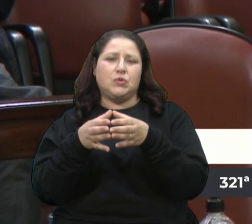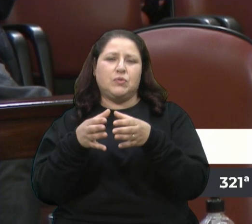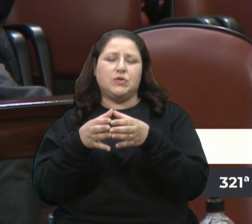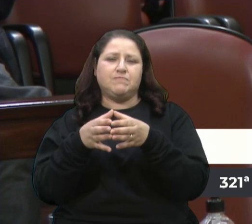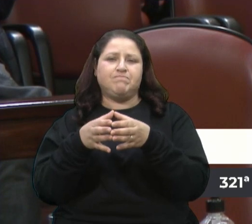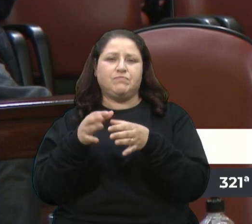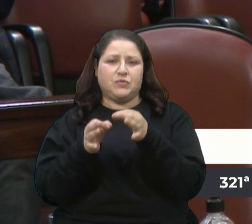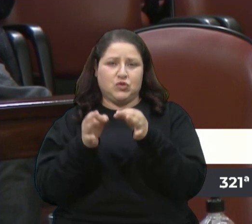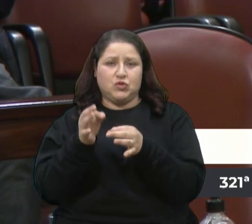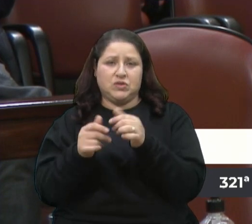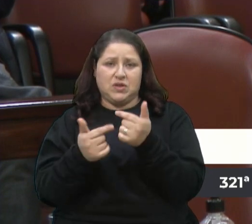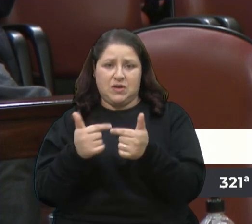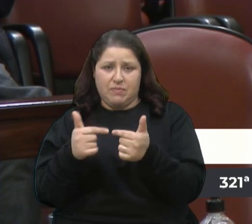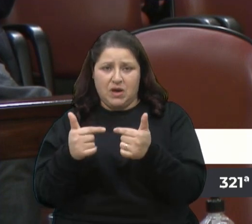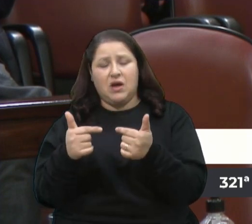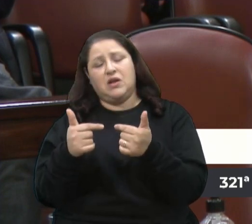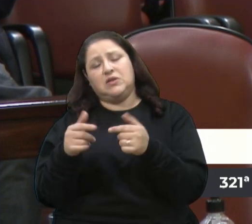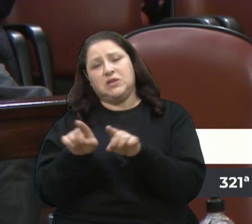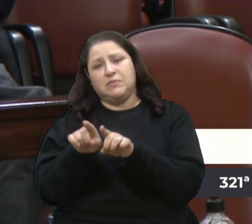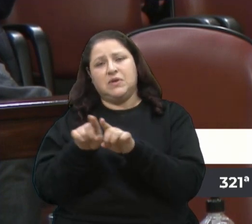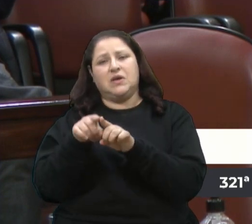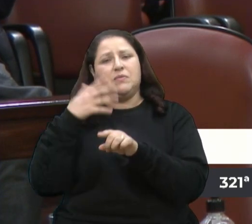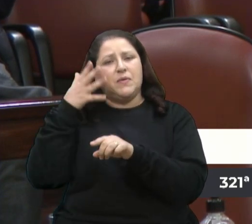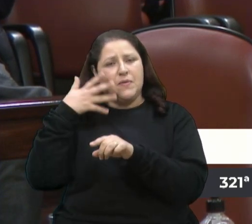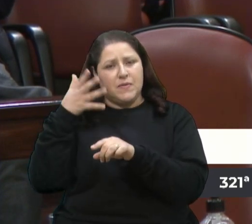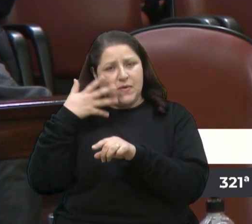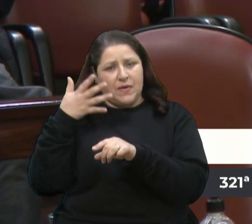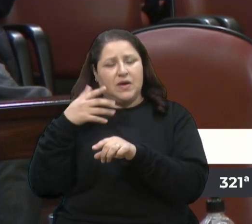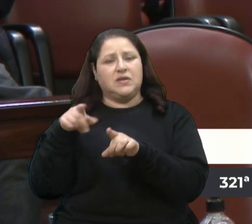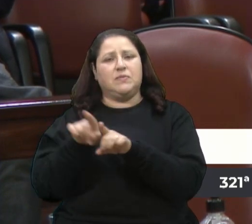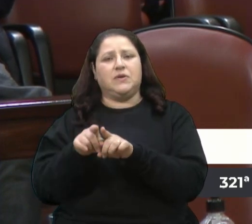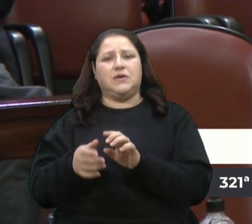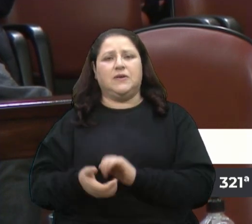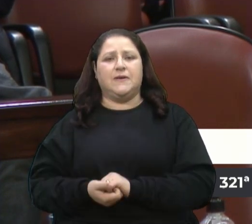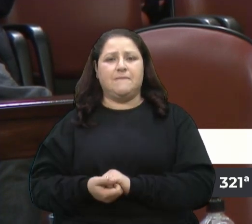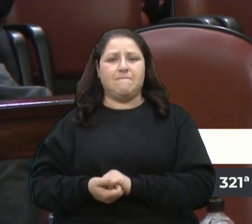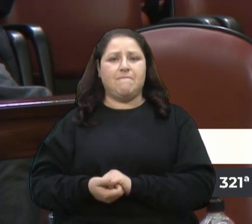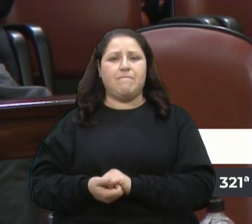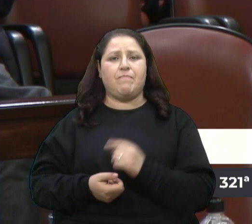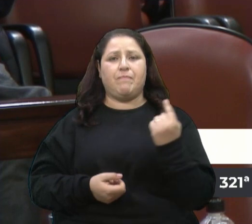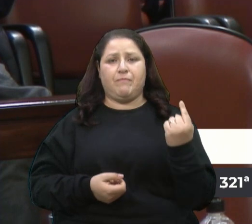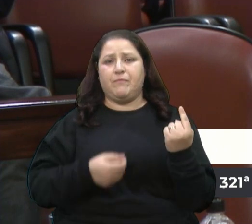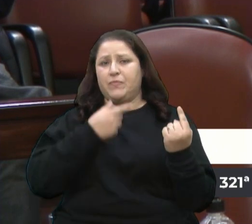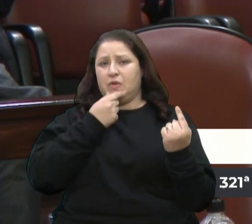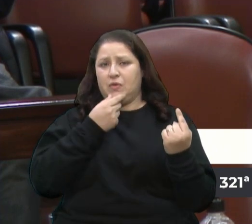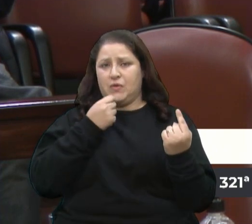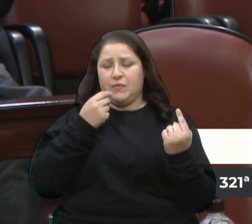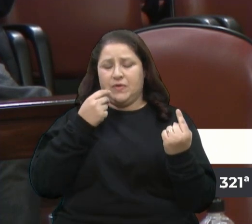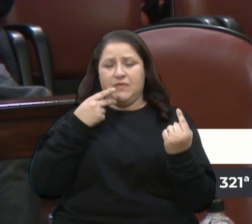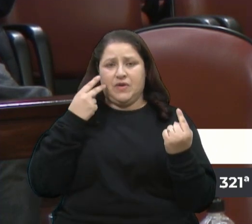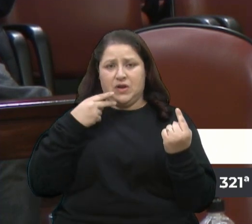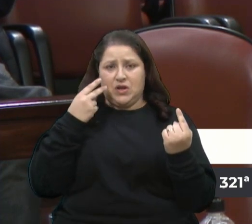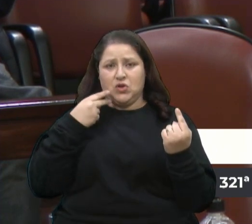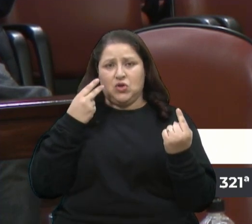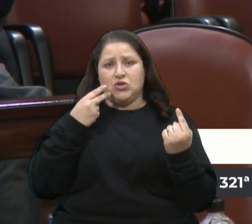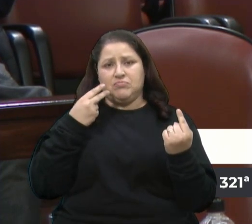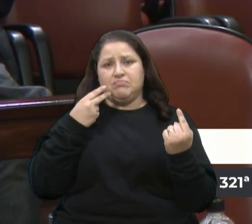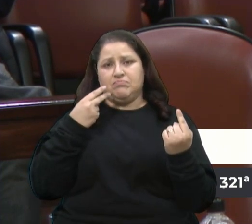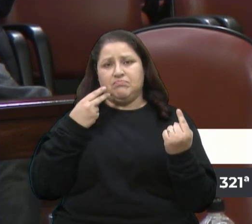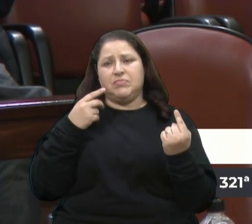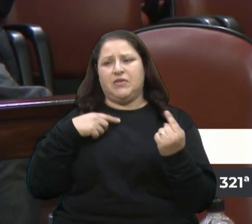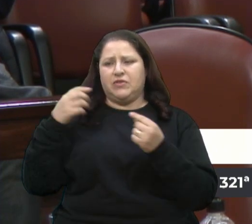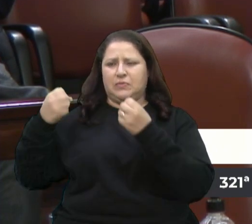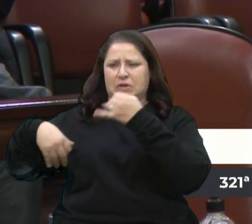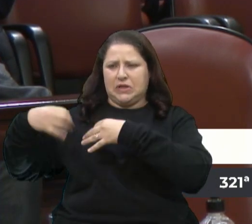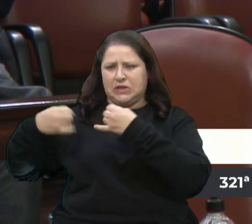da Justiça do Trabalho, enfim, que também fizeram uma fala. Aí um vereador levantou, depois que foi feita a